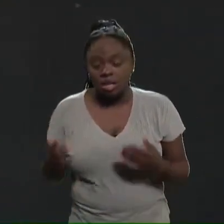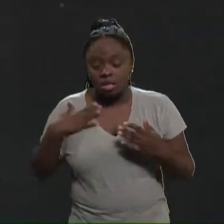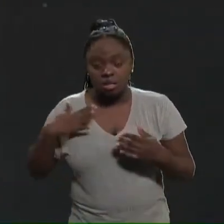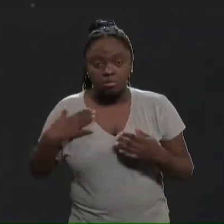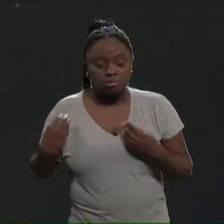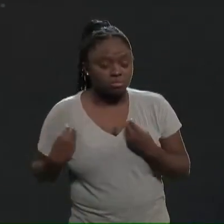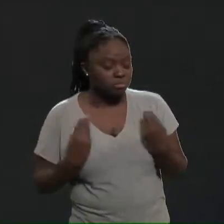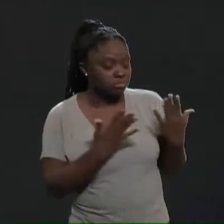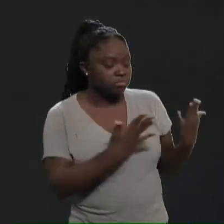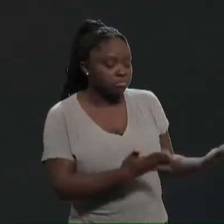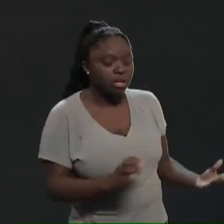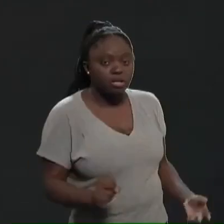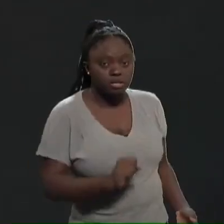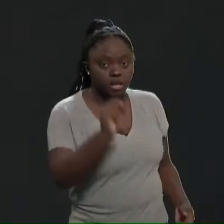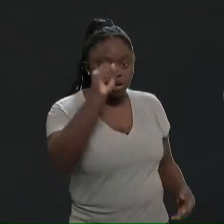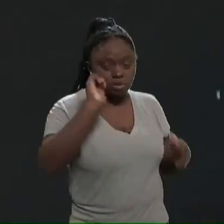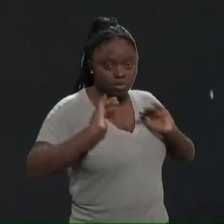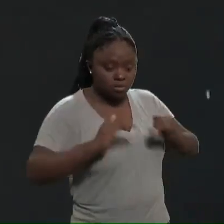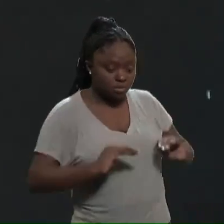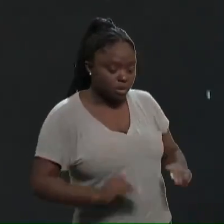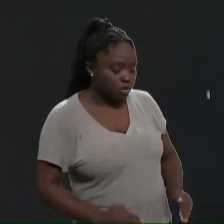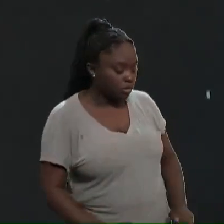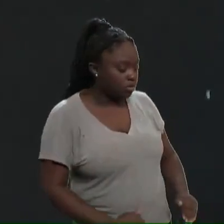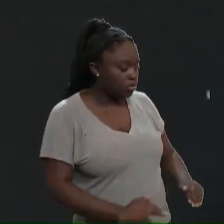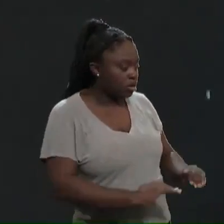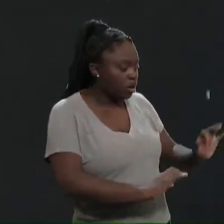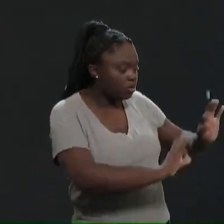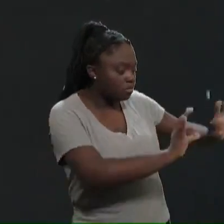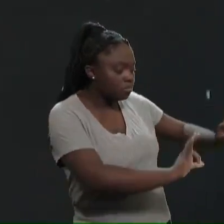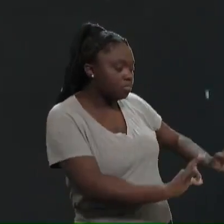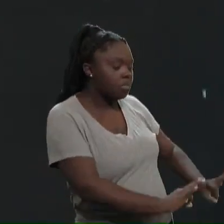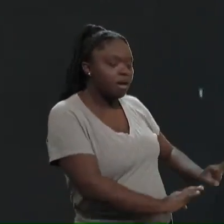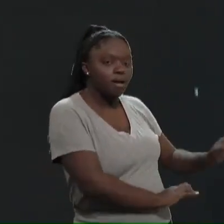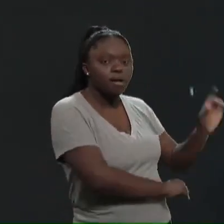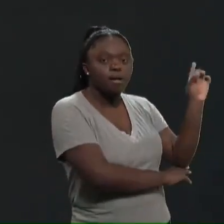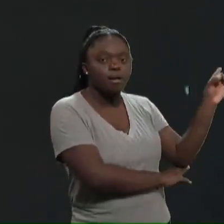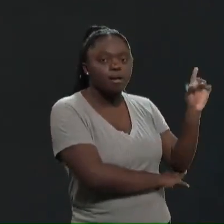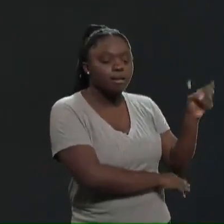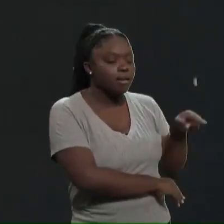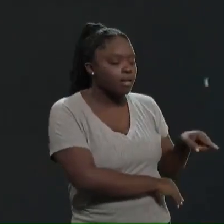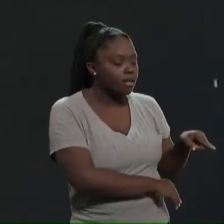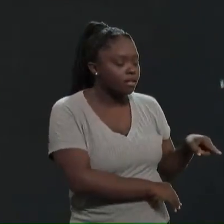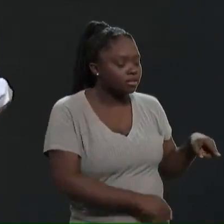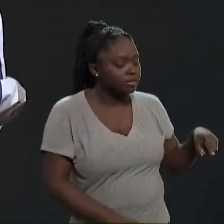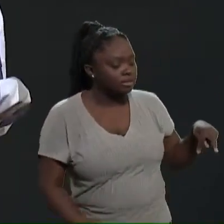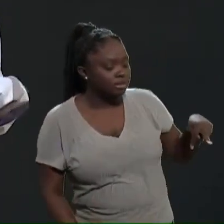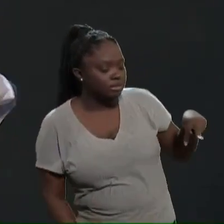Quando Saul coloca a armadura em Davi, Davi não consegue andar.